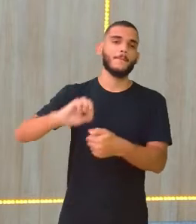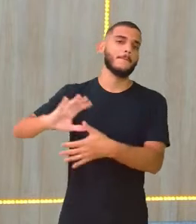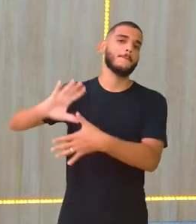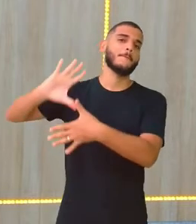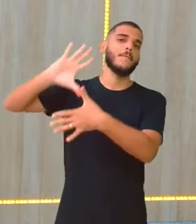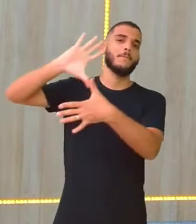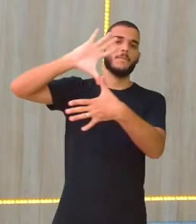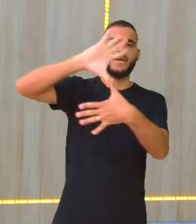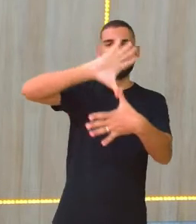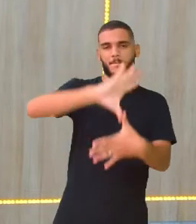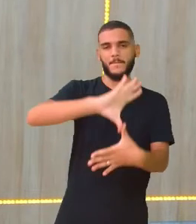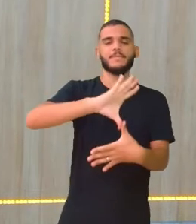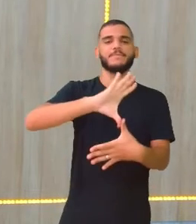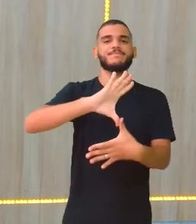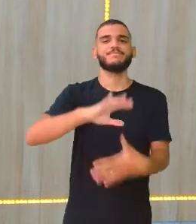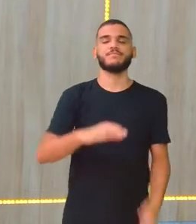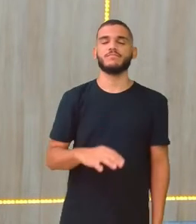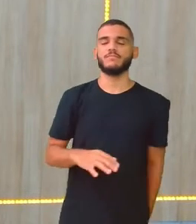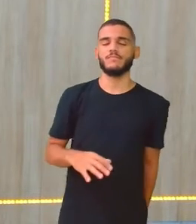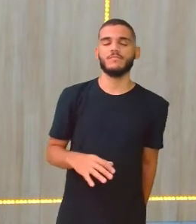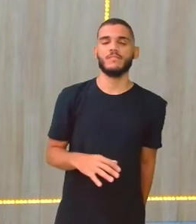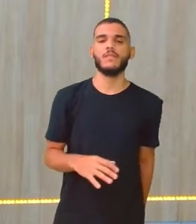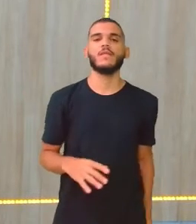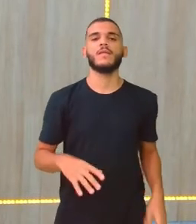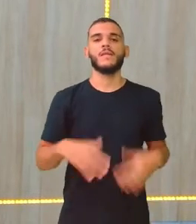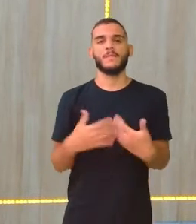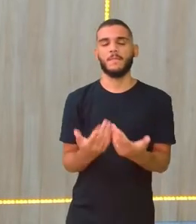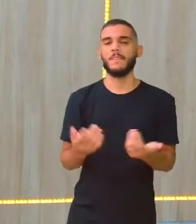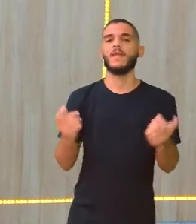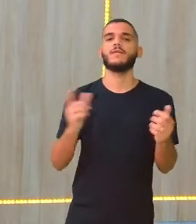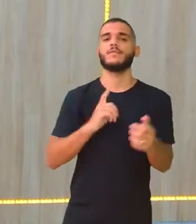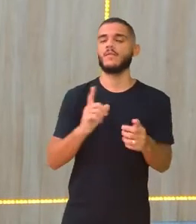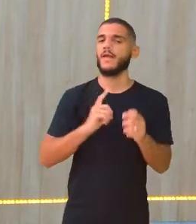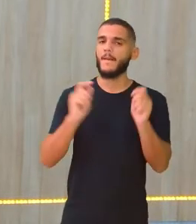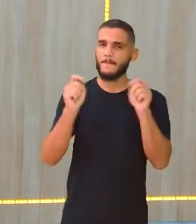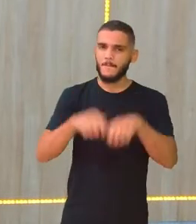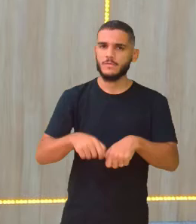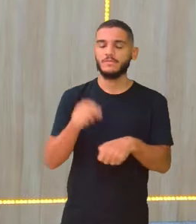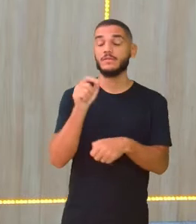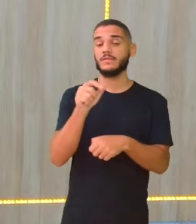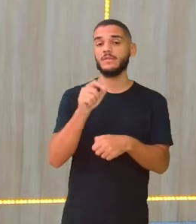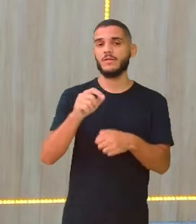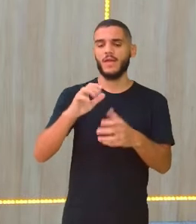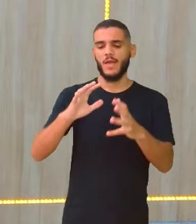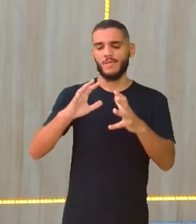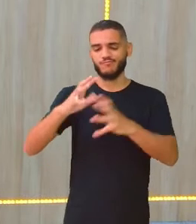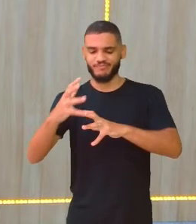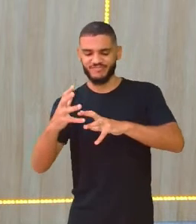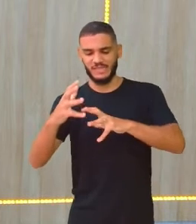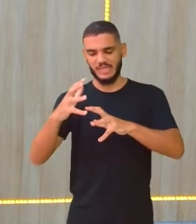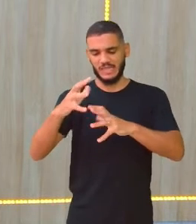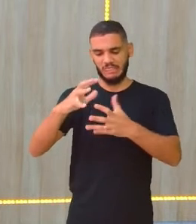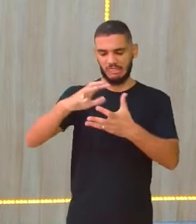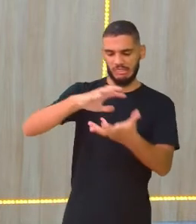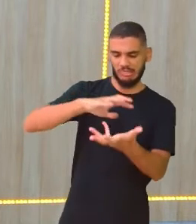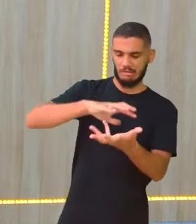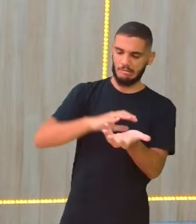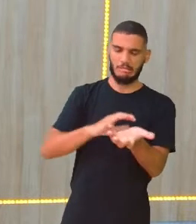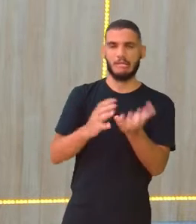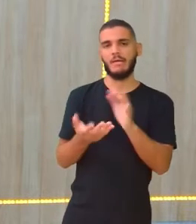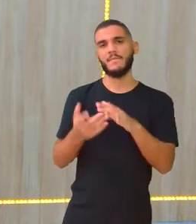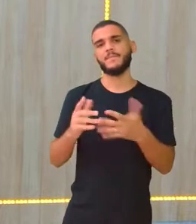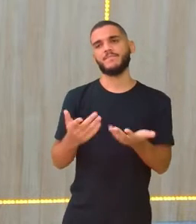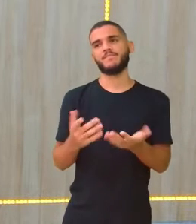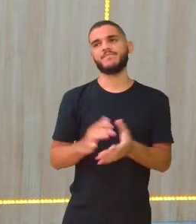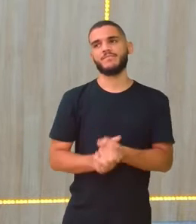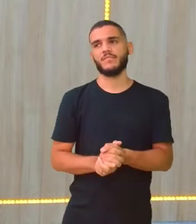cartográficas, o senhor falando aí, que possui também as suas deformações. Você sabe que para a gente fazer, se